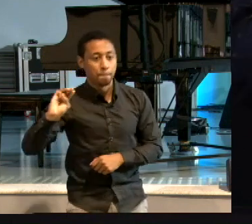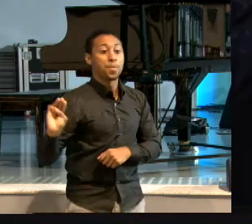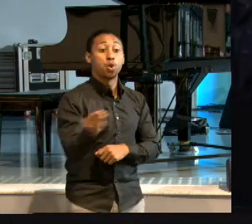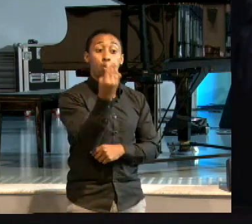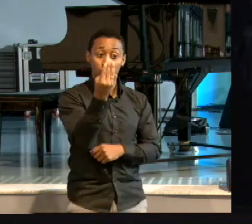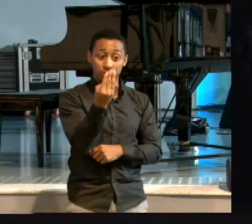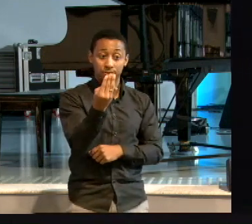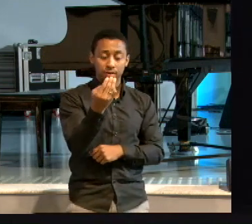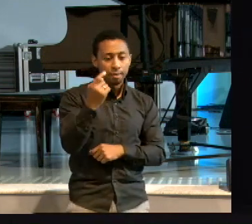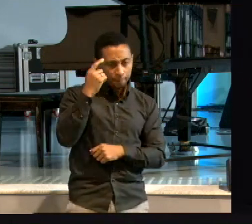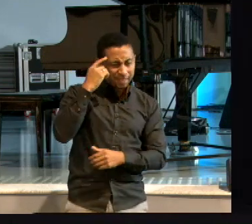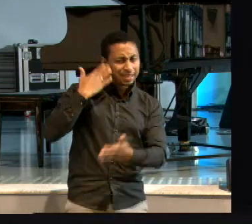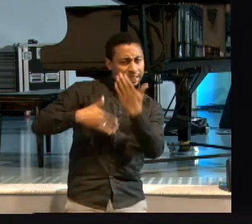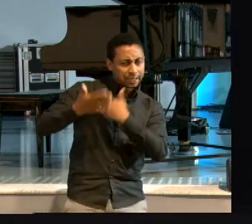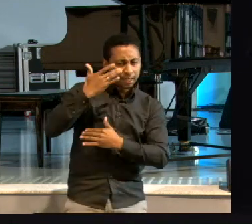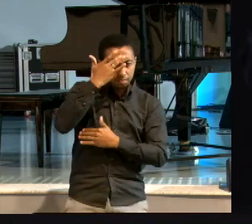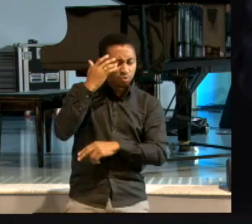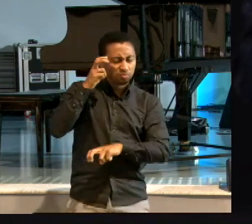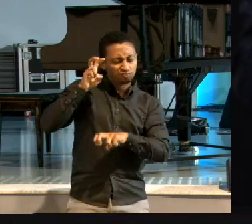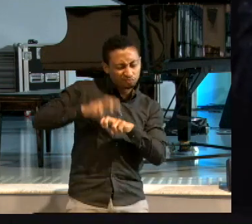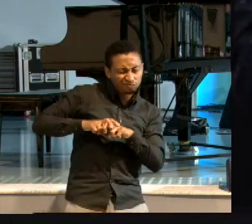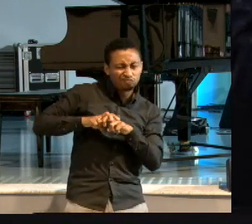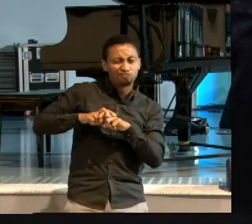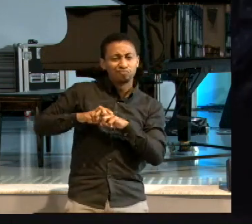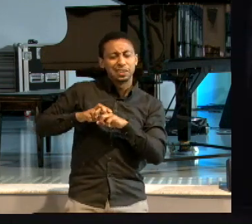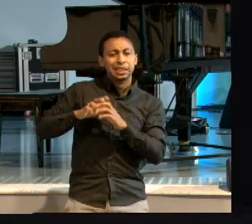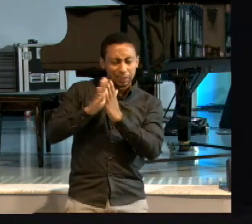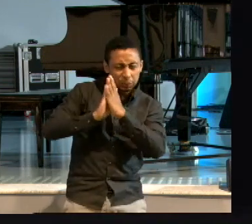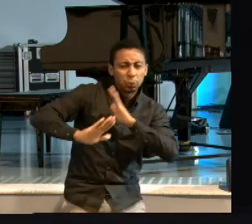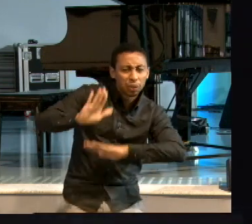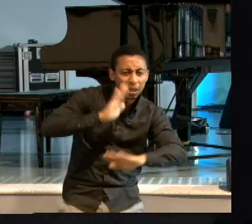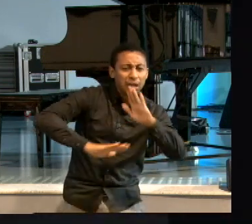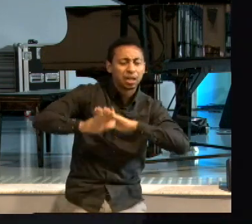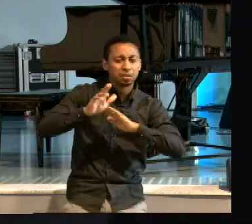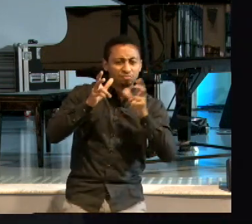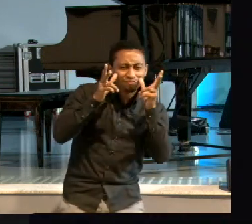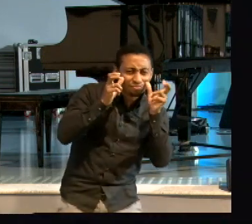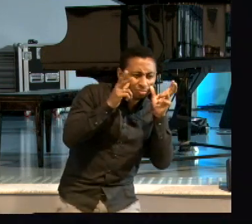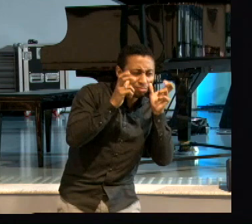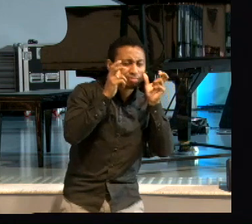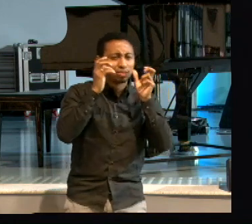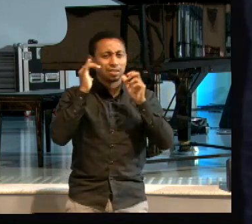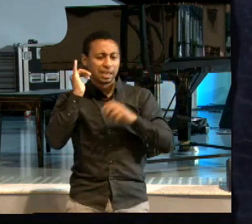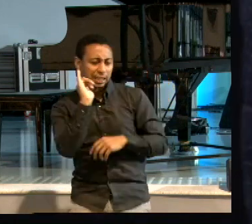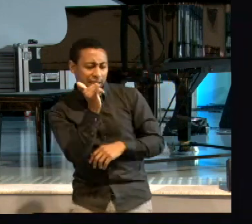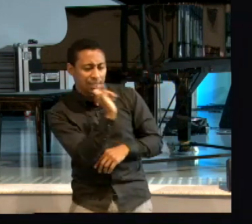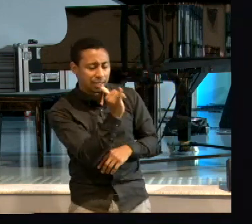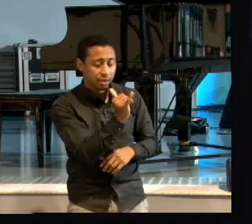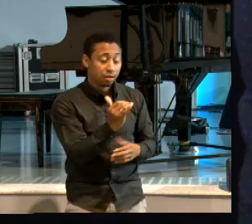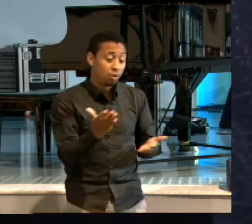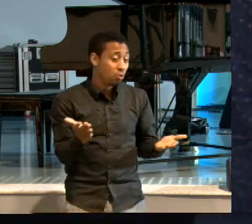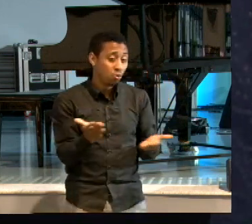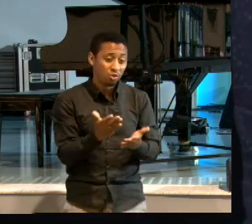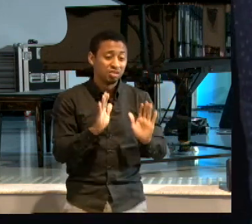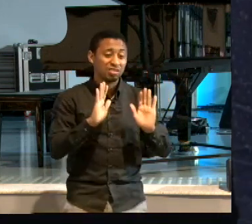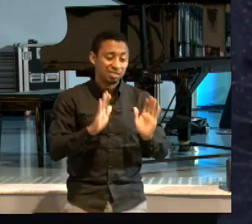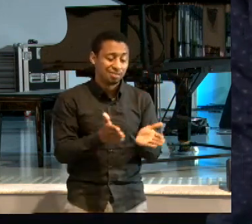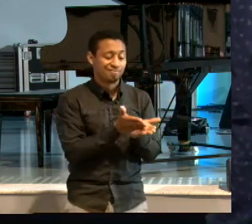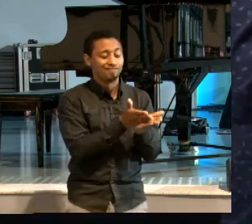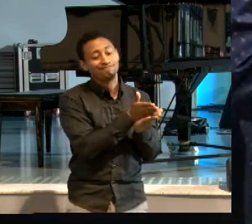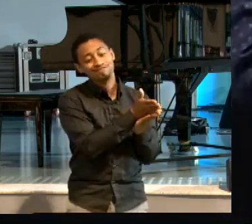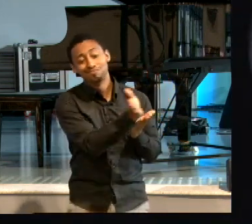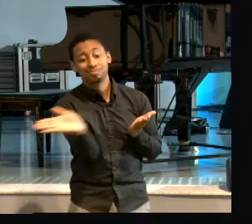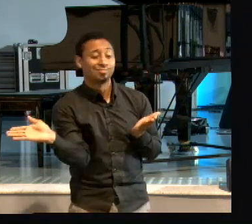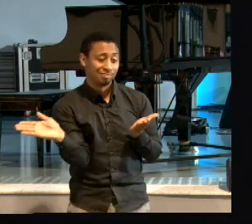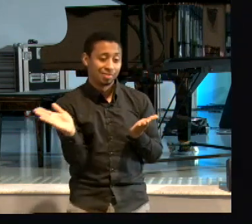palavra de Deus, adorando ao Senhor, tendo o privilégio de viver a vida cristã, hoje já não estão mais nesse lugar e sustentando